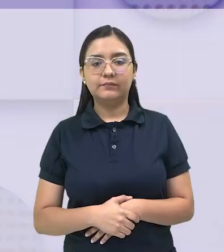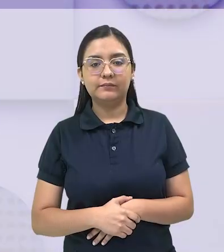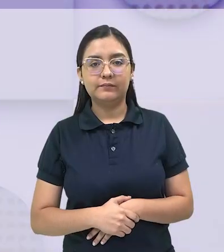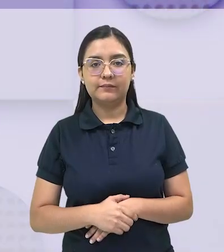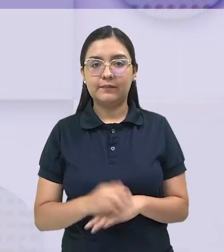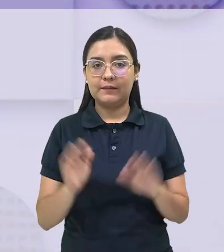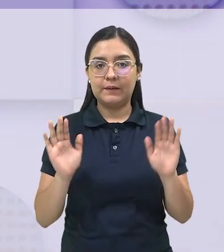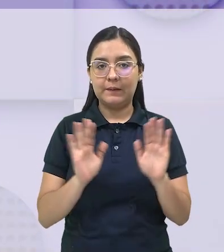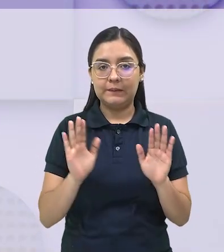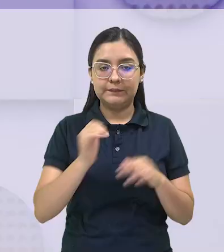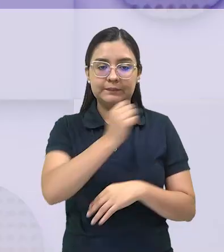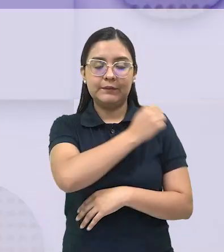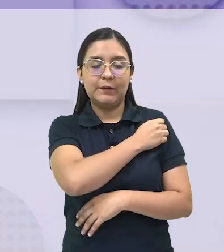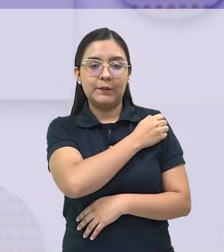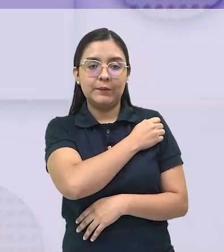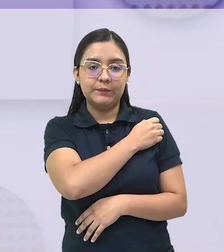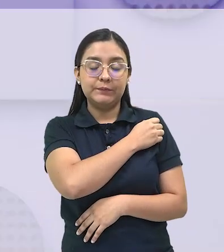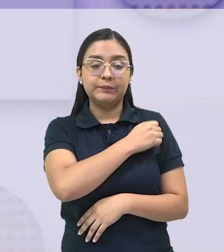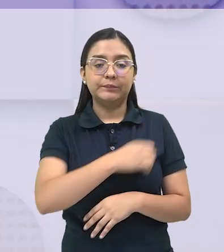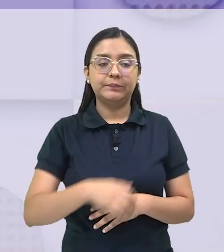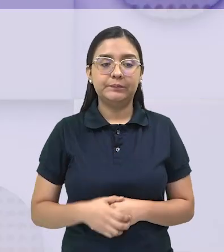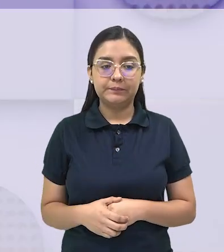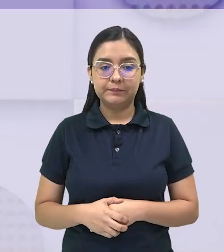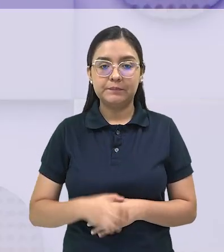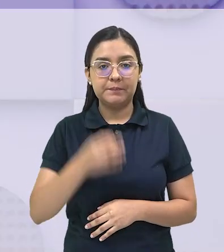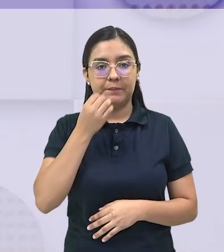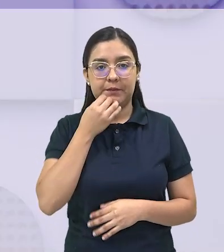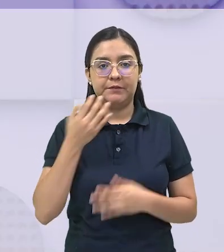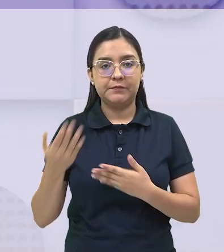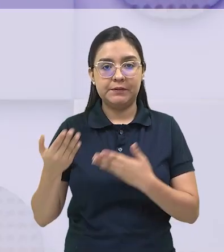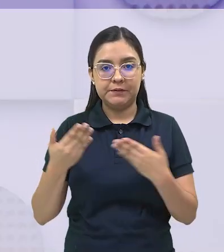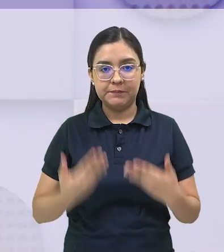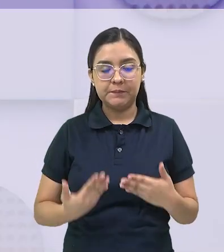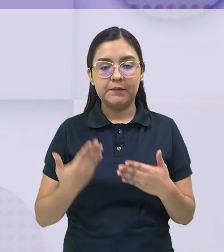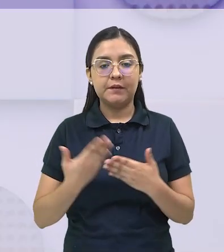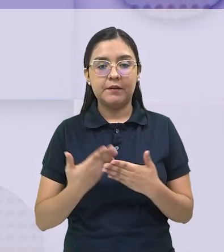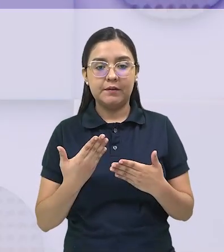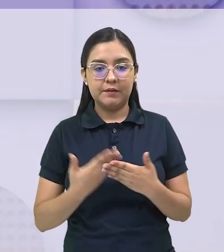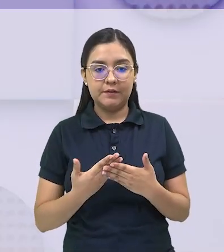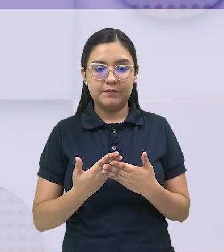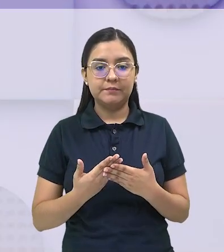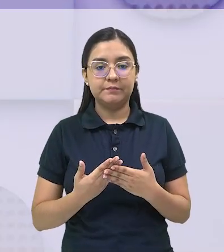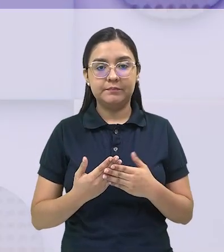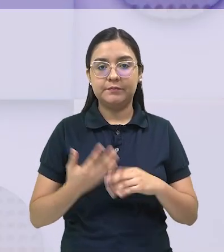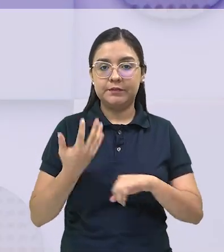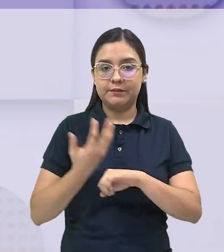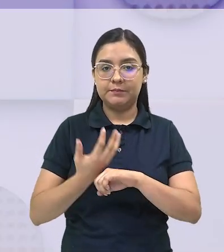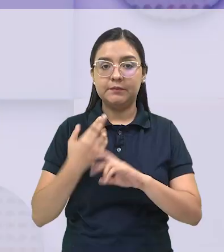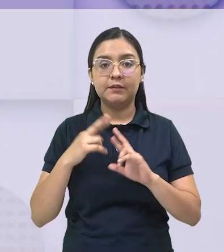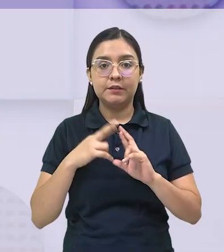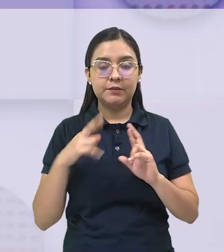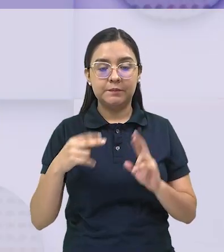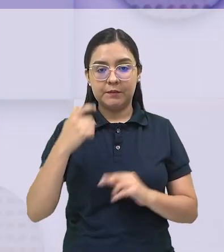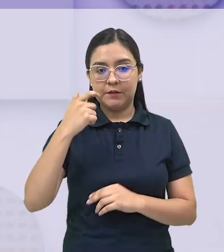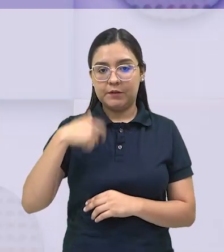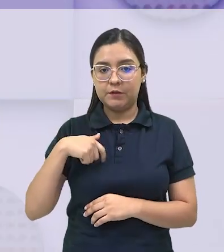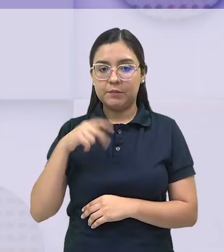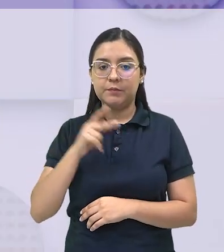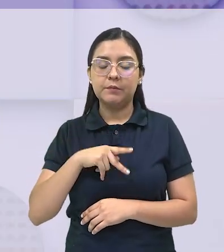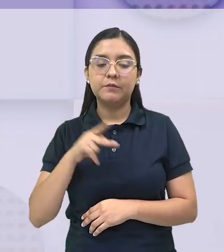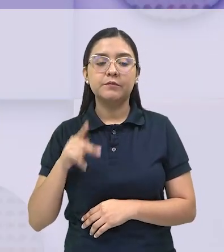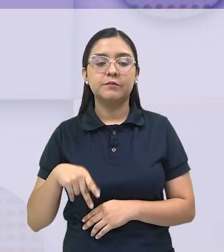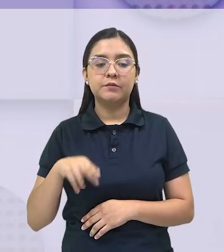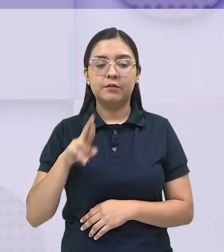Olá, alunos do 8º ano do ensino fundamental, sejam bem-vindos à nossa aula de ensino religioso. Eu sou o